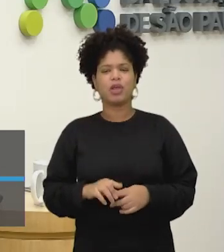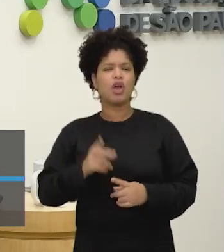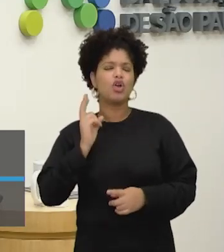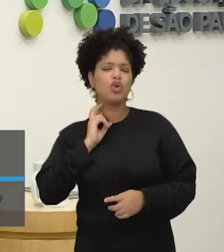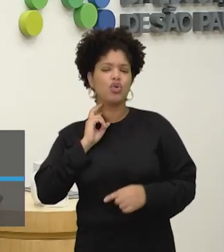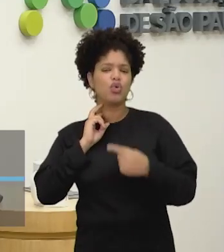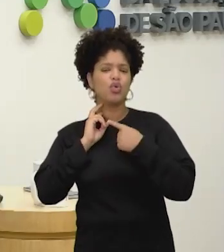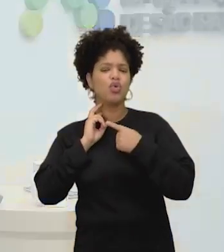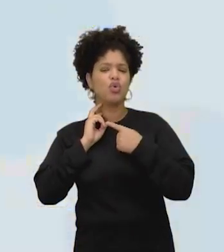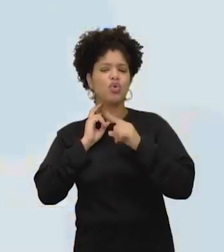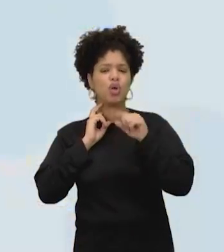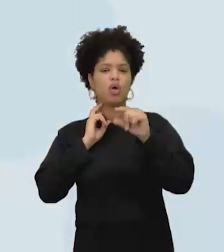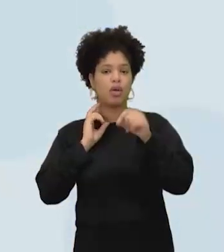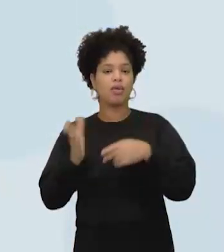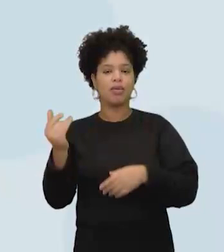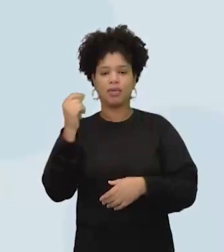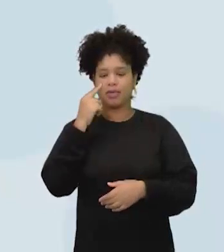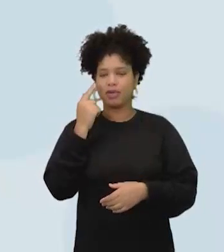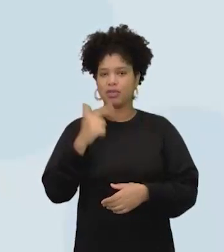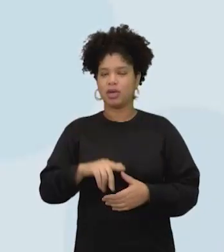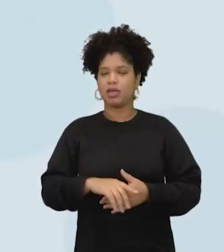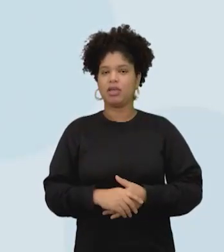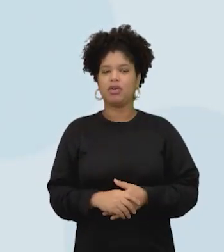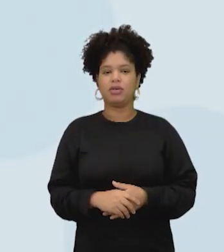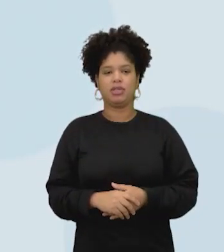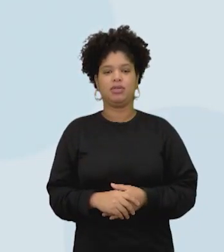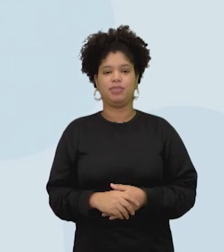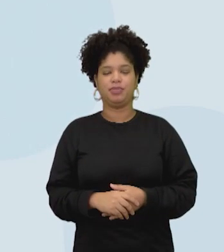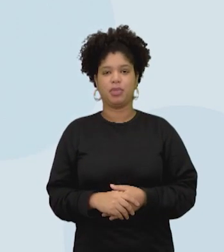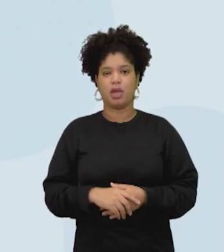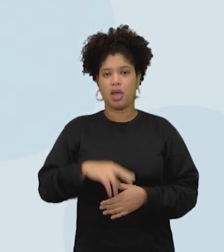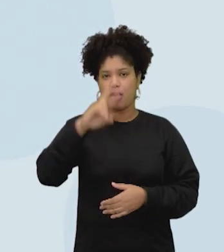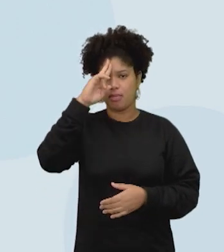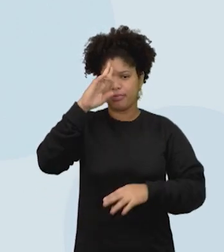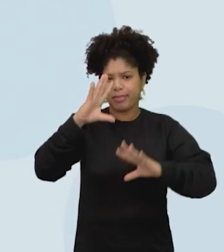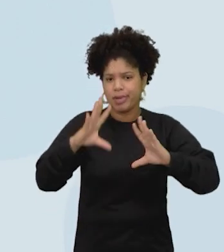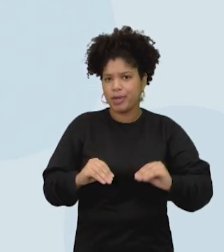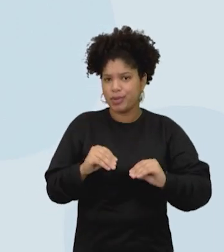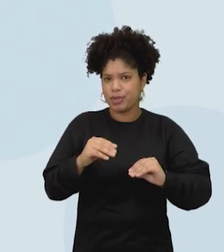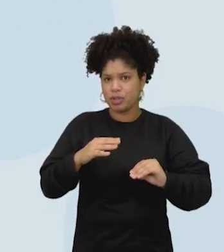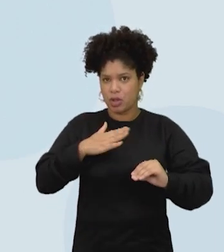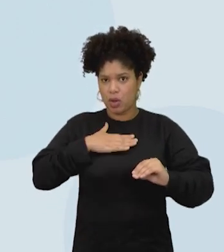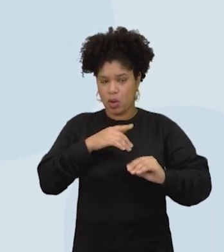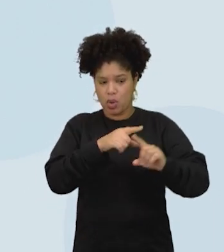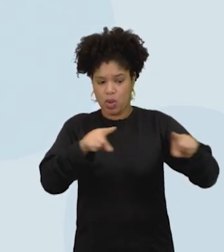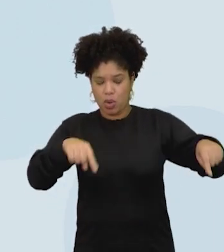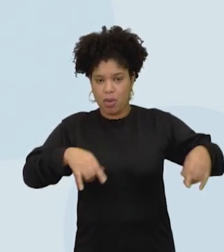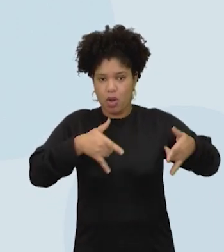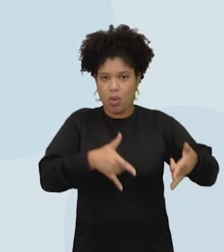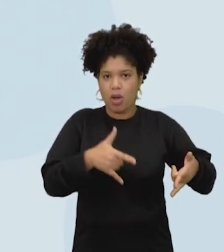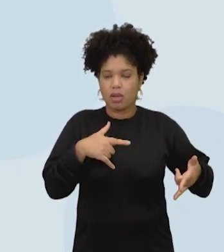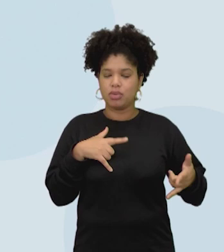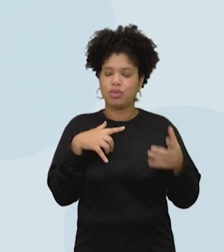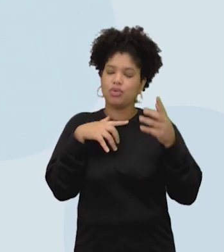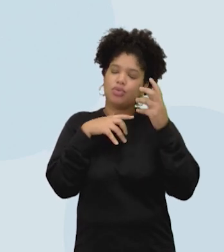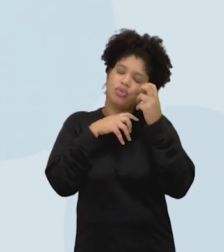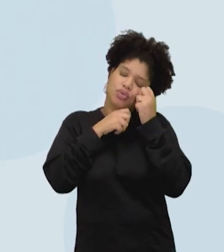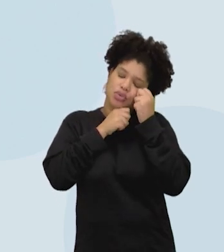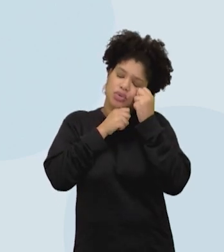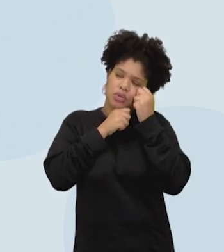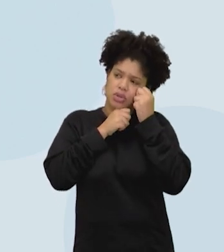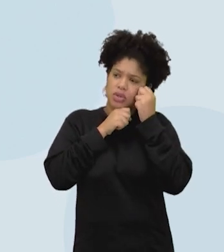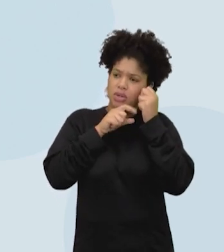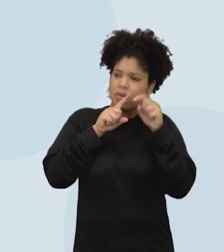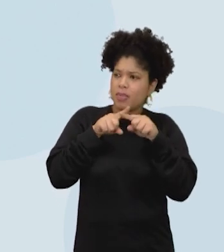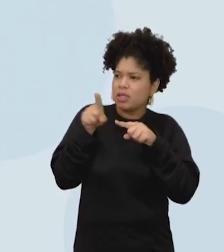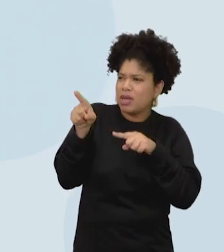morcego? Vamos voltar na tela? Olha só. Meia-noite. Ao meu quarto me recolho, meu Deus, e este morcego. Tem um